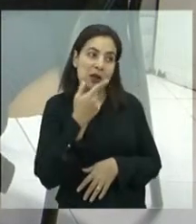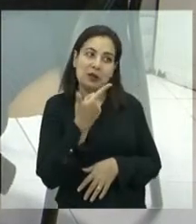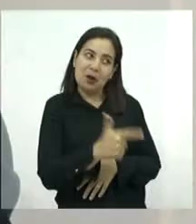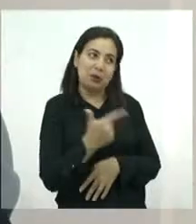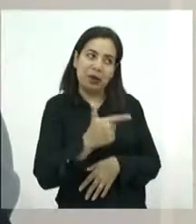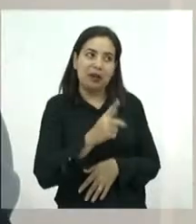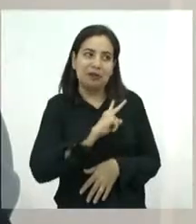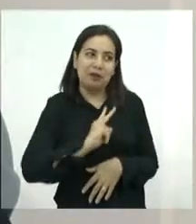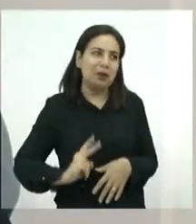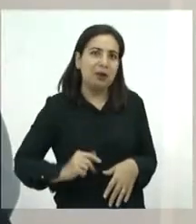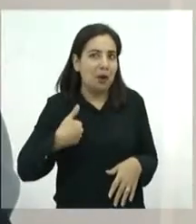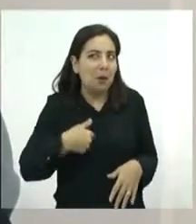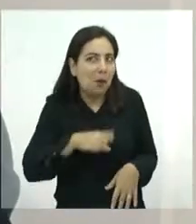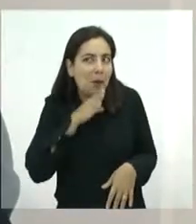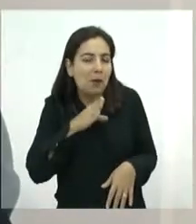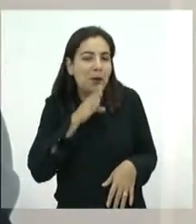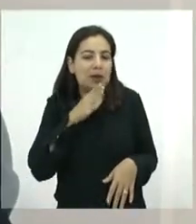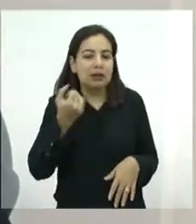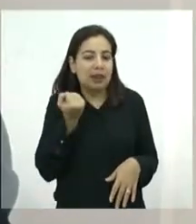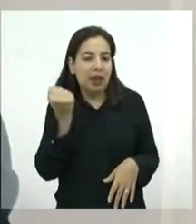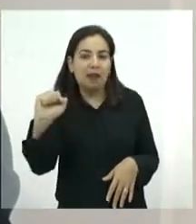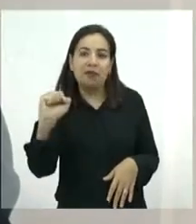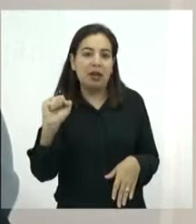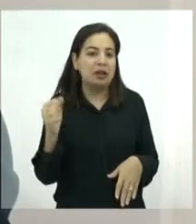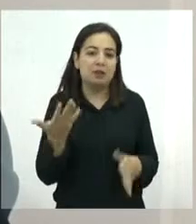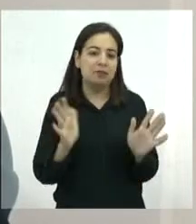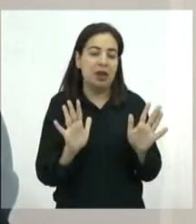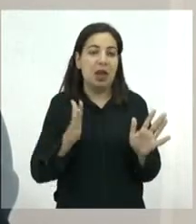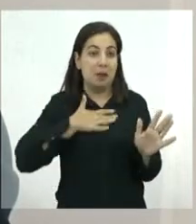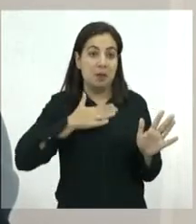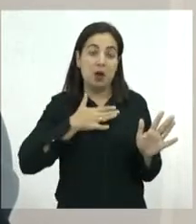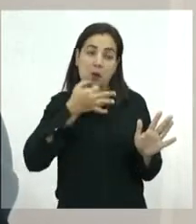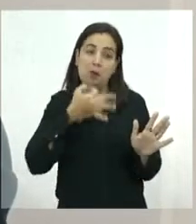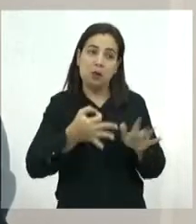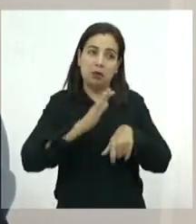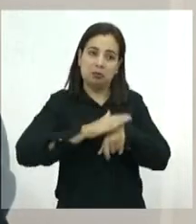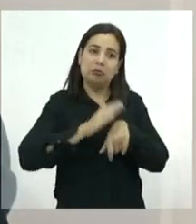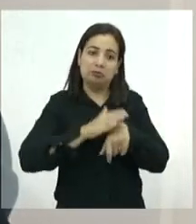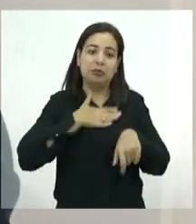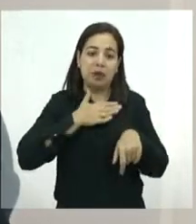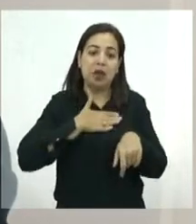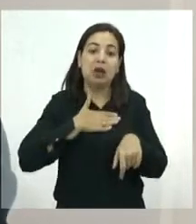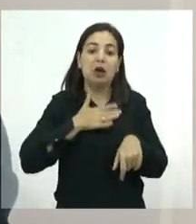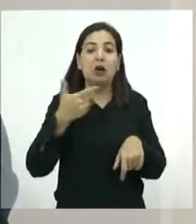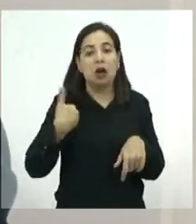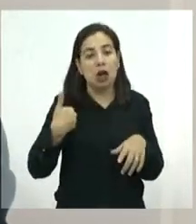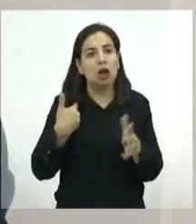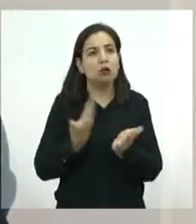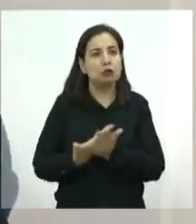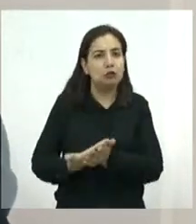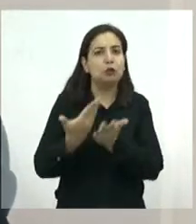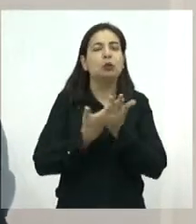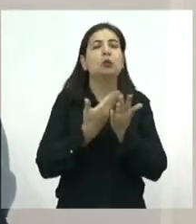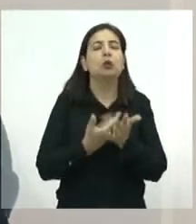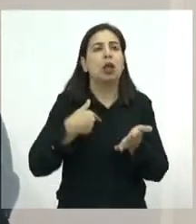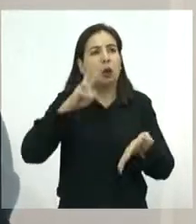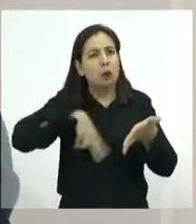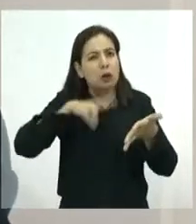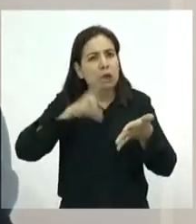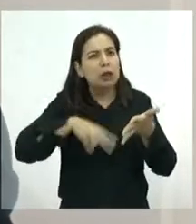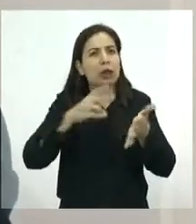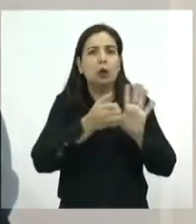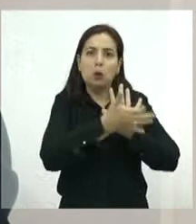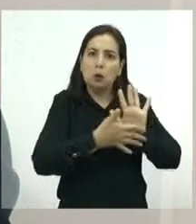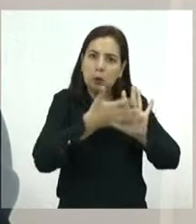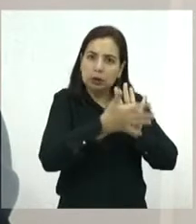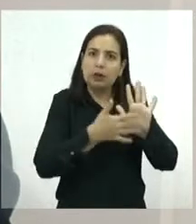defenda, né? Assim, a meu juízo, aqui é uma opinião muito pessoal do que eu tenho estudado. Eu li o texto da reforma várias vezes e tenho